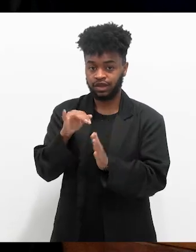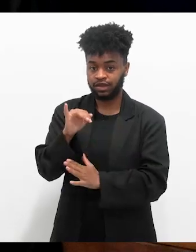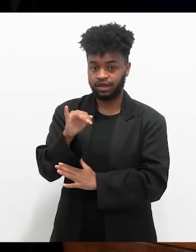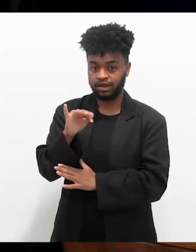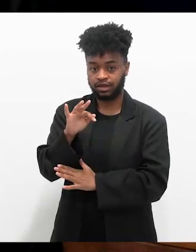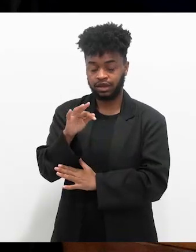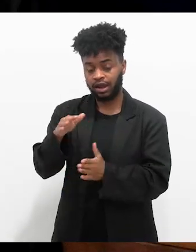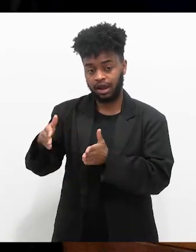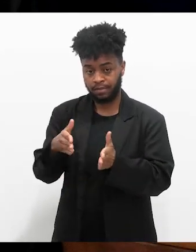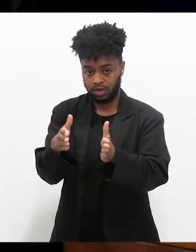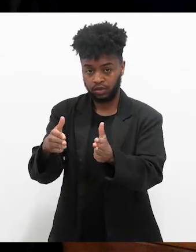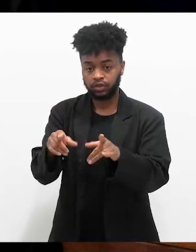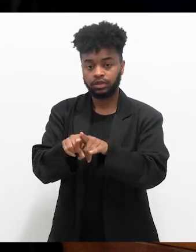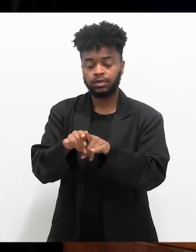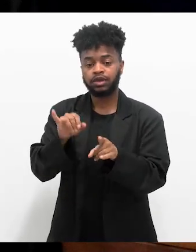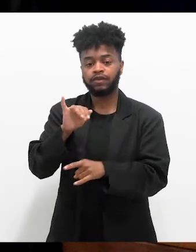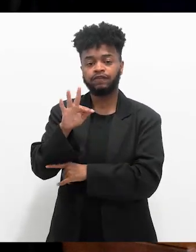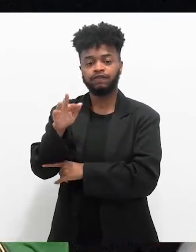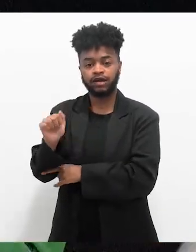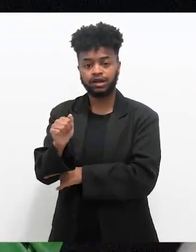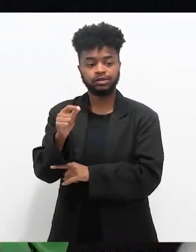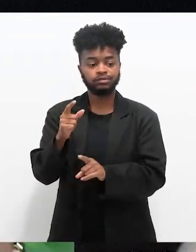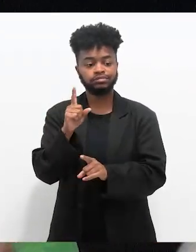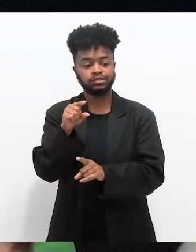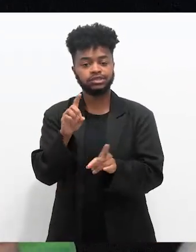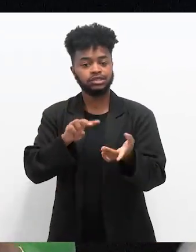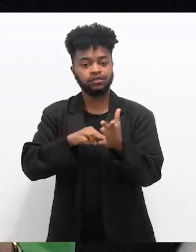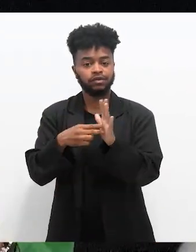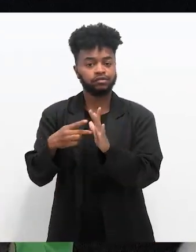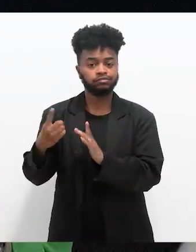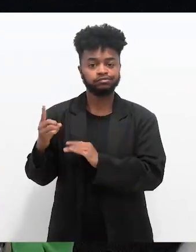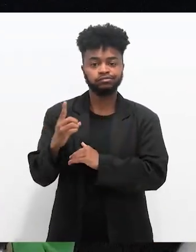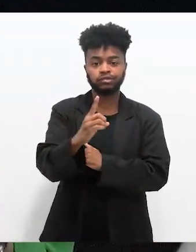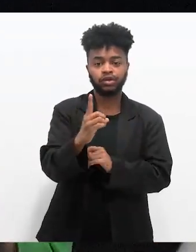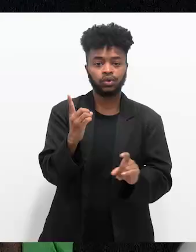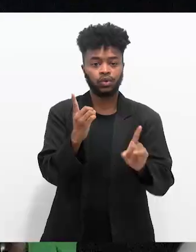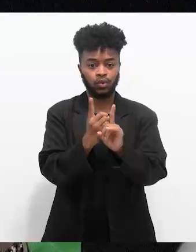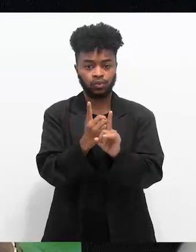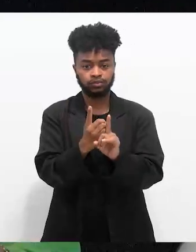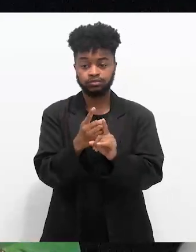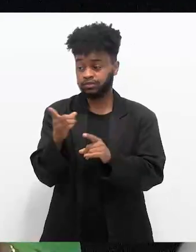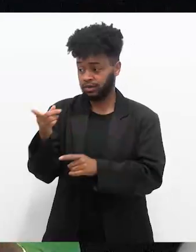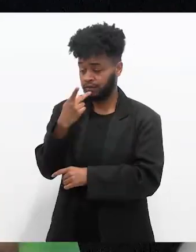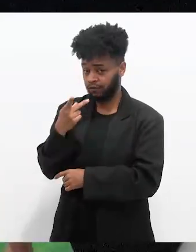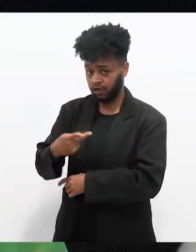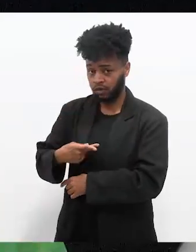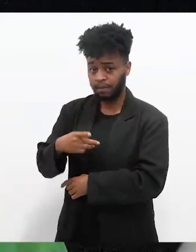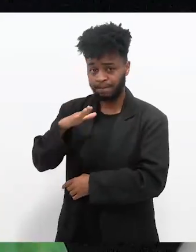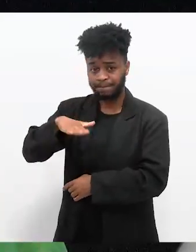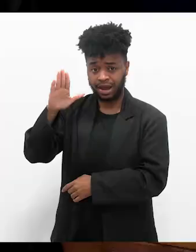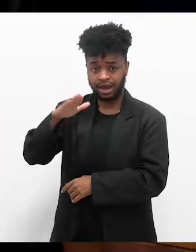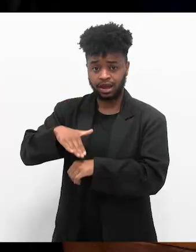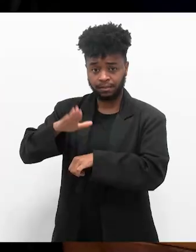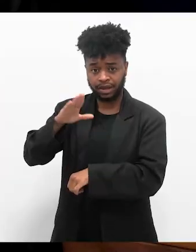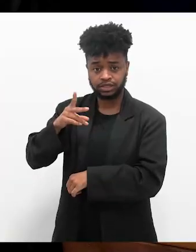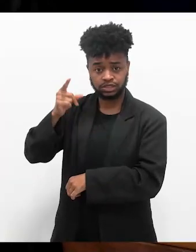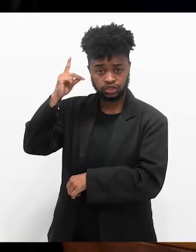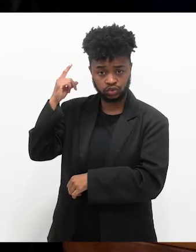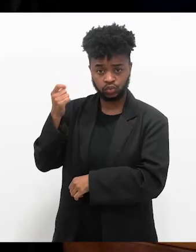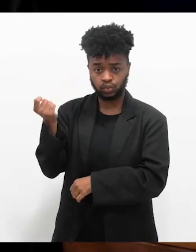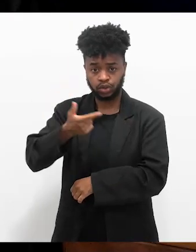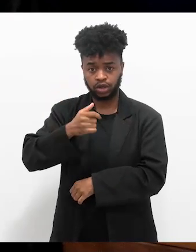que percorre essa terra urbana, né? E aí você está nos dizendo que Lucumí ele é mais antigo do que o Yorubá. Sim, há